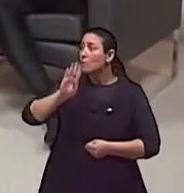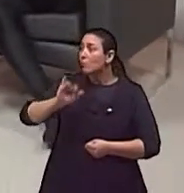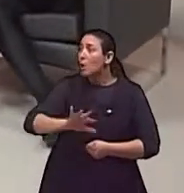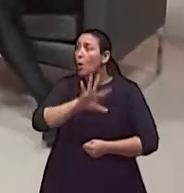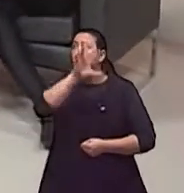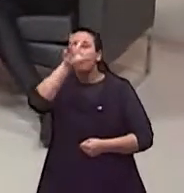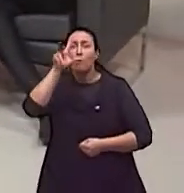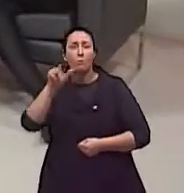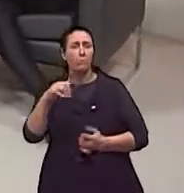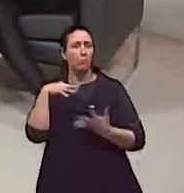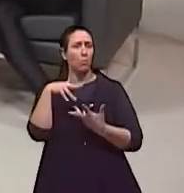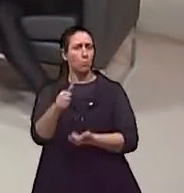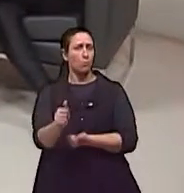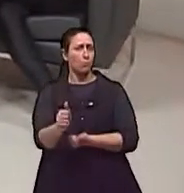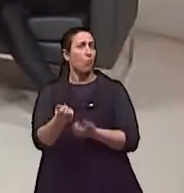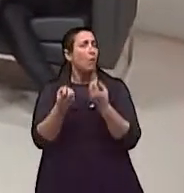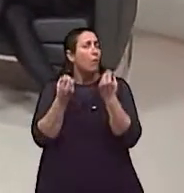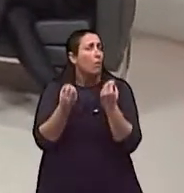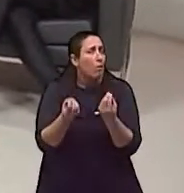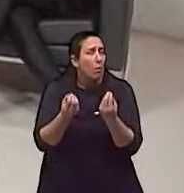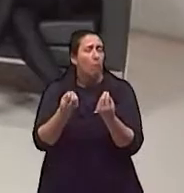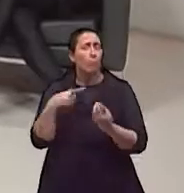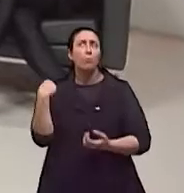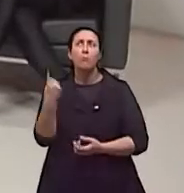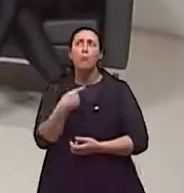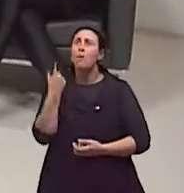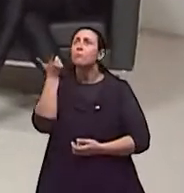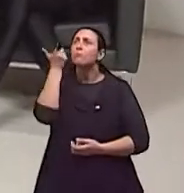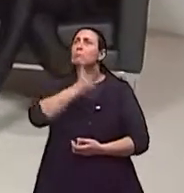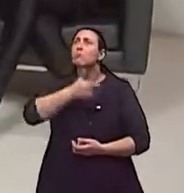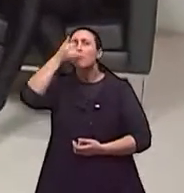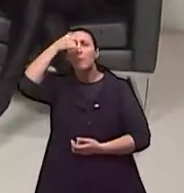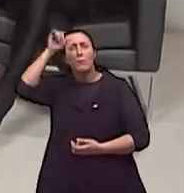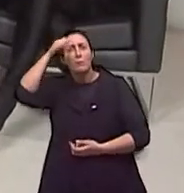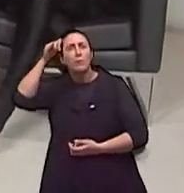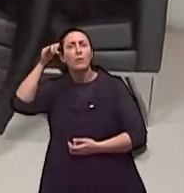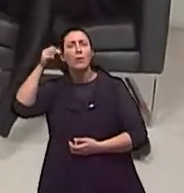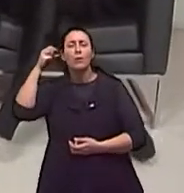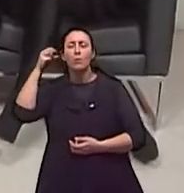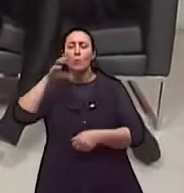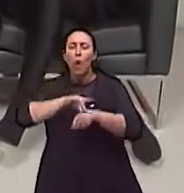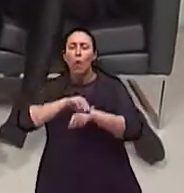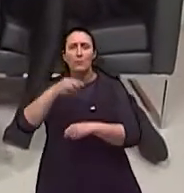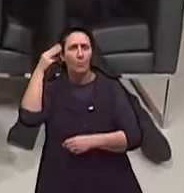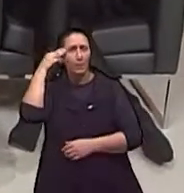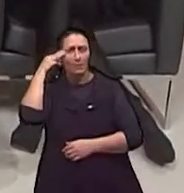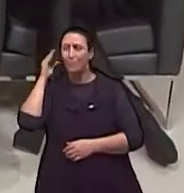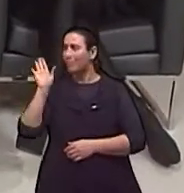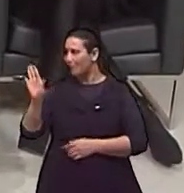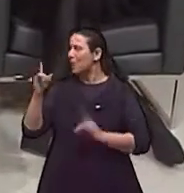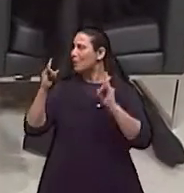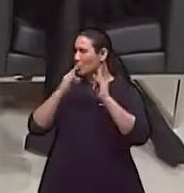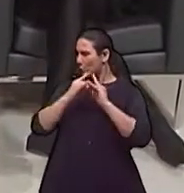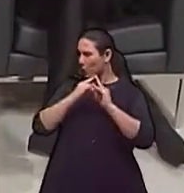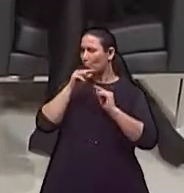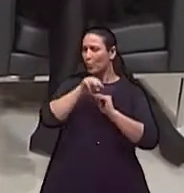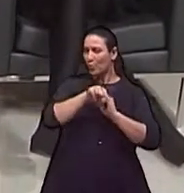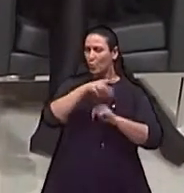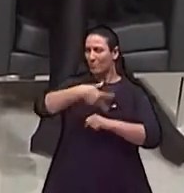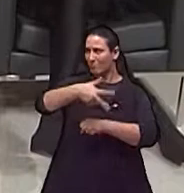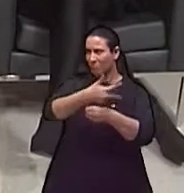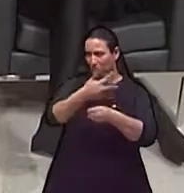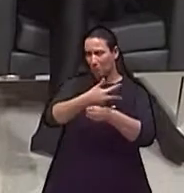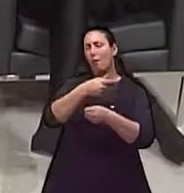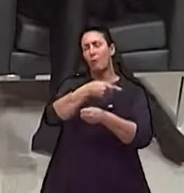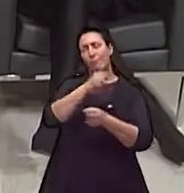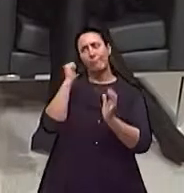como fazer a prevenção de doença mental eh com os idosos Doutor o Instituto de geriatria gerontologia é um Marco